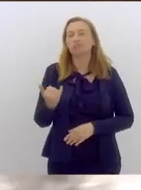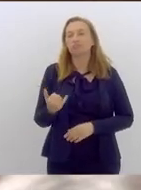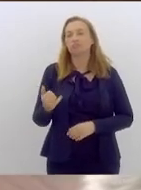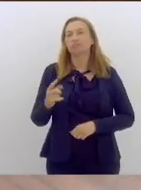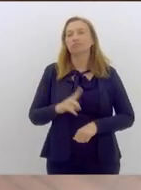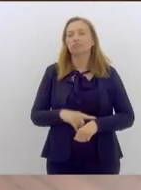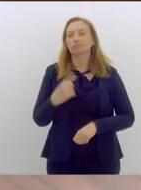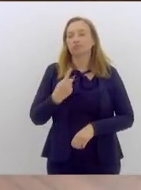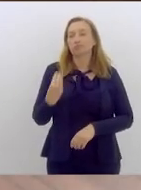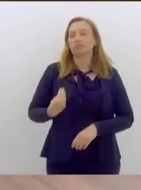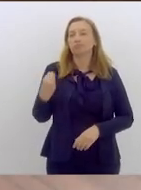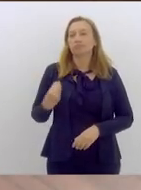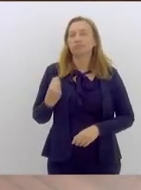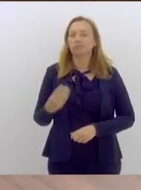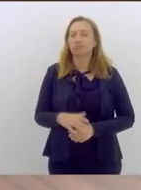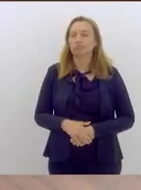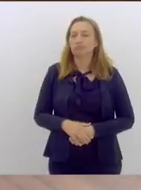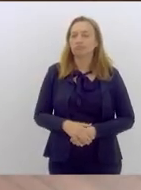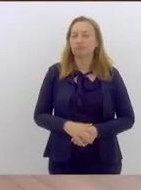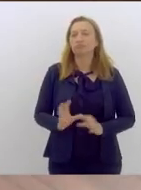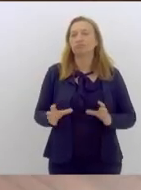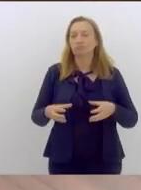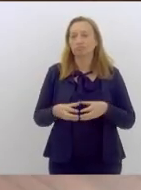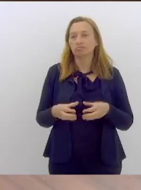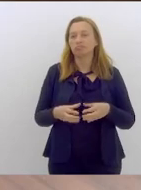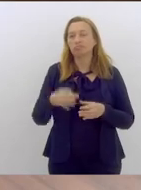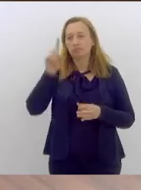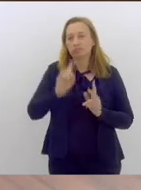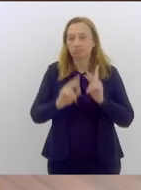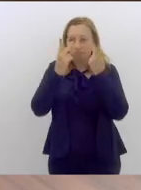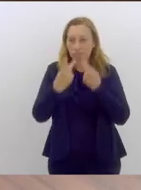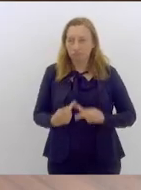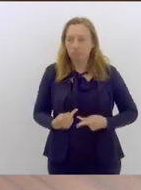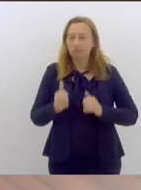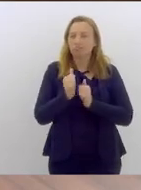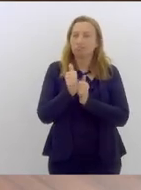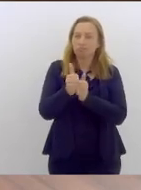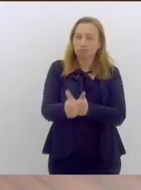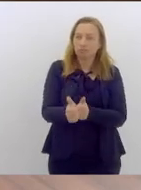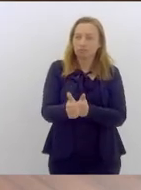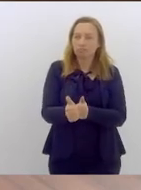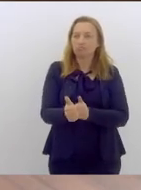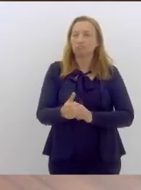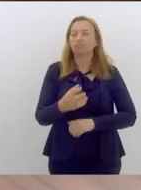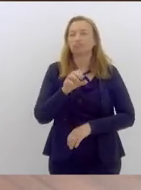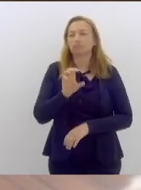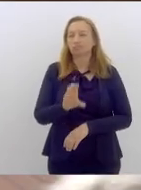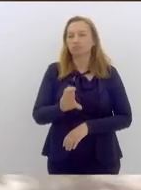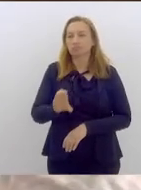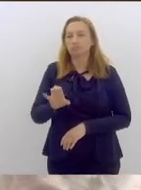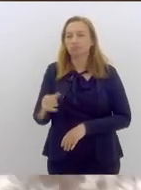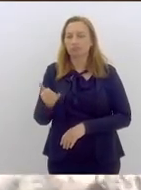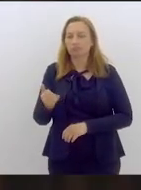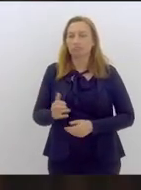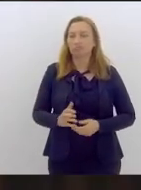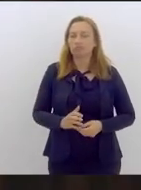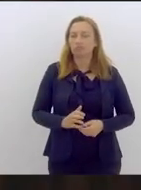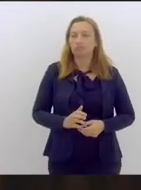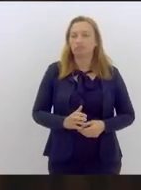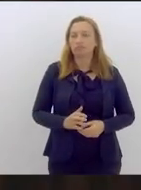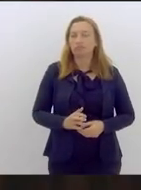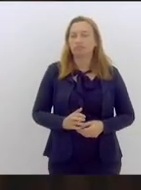vivemos. Então, no mérito, o parecer da Comissão de Direitos Humanos acompanha o parecer da CCJ. Para